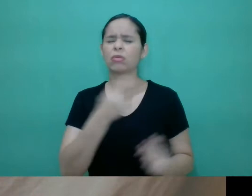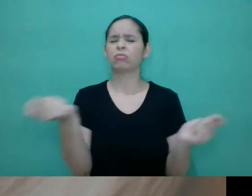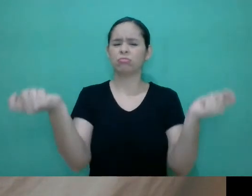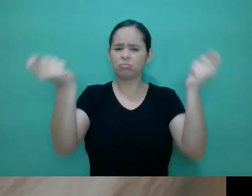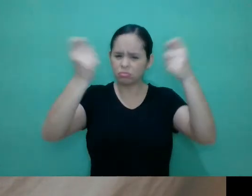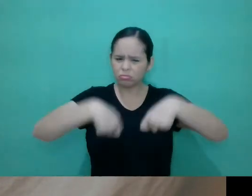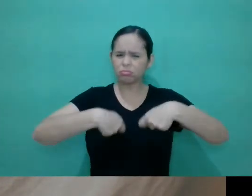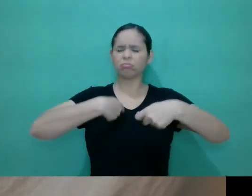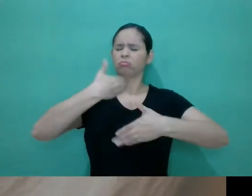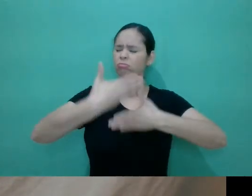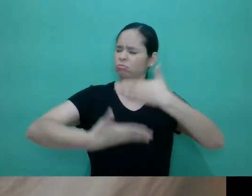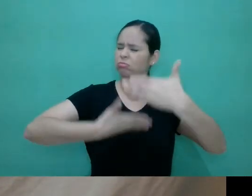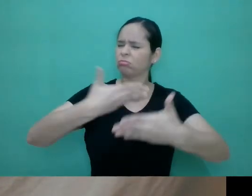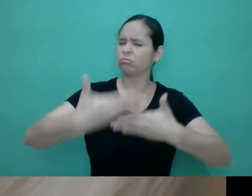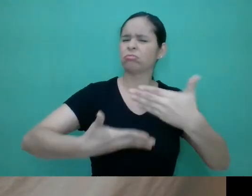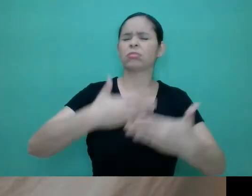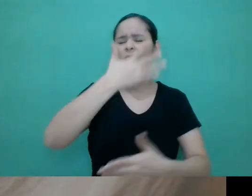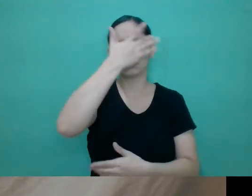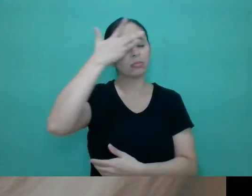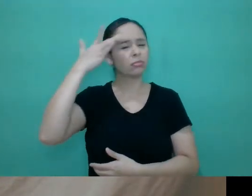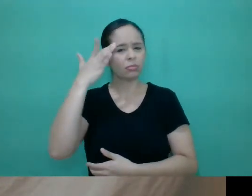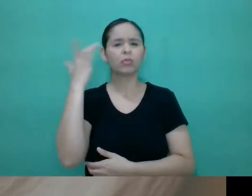a esses milhões de pessoas